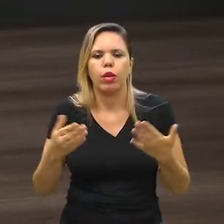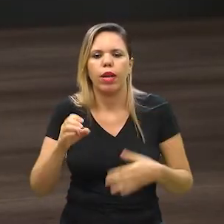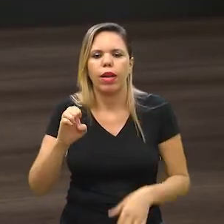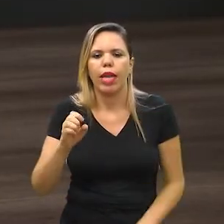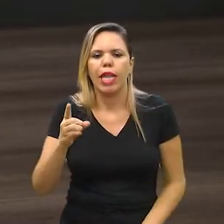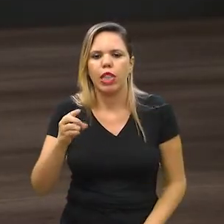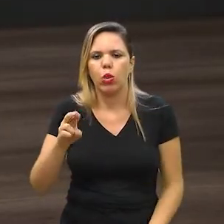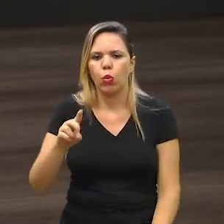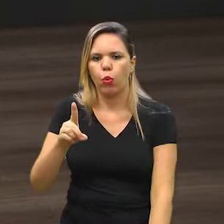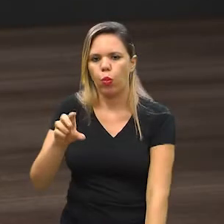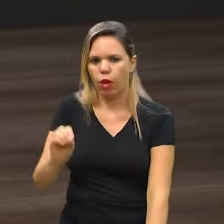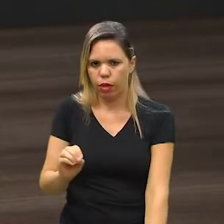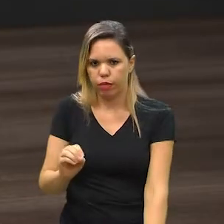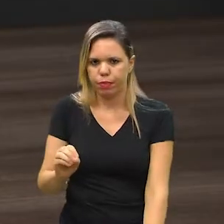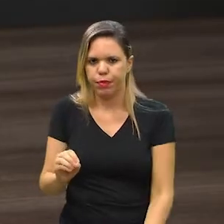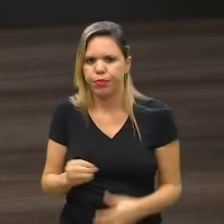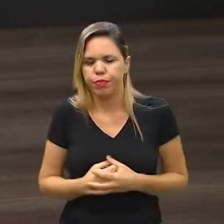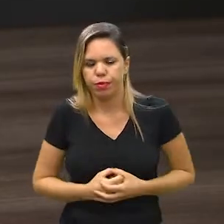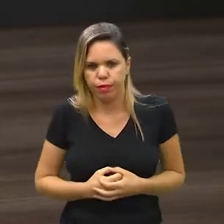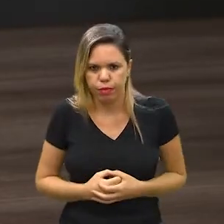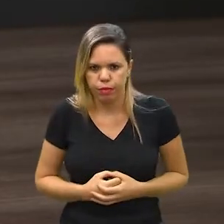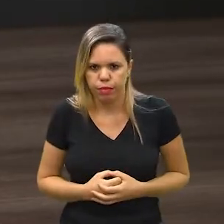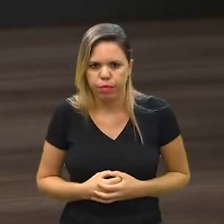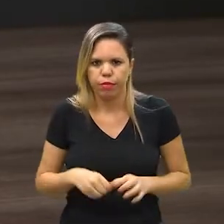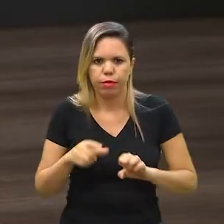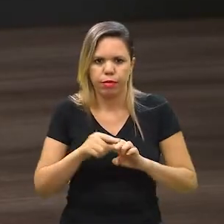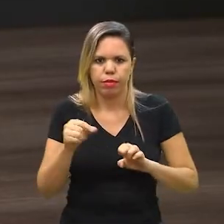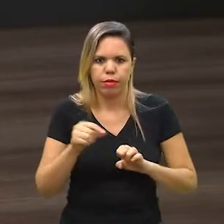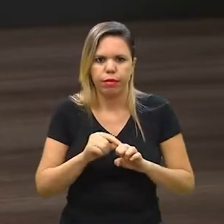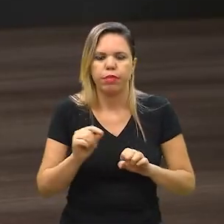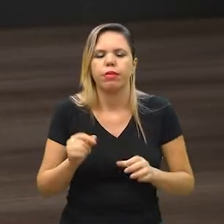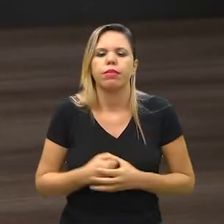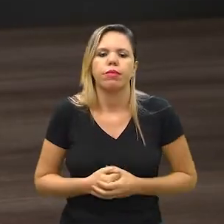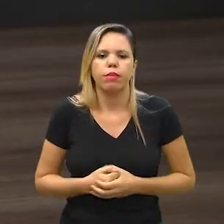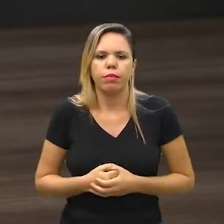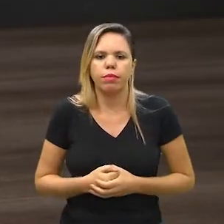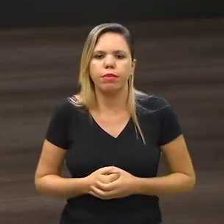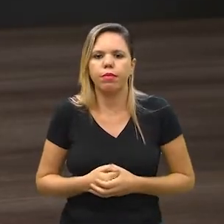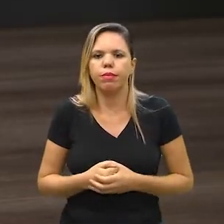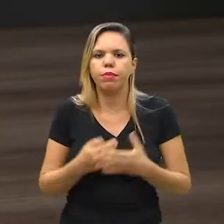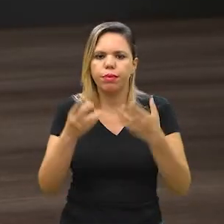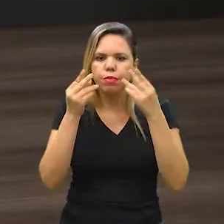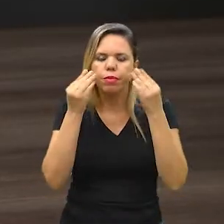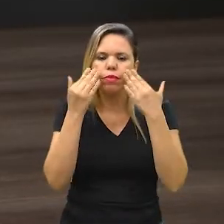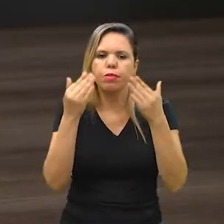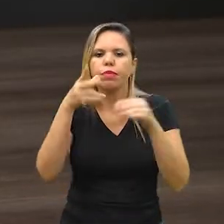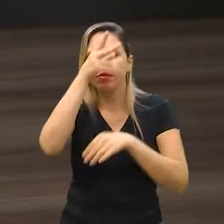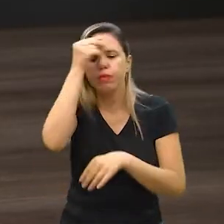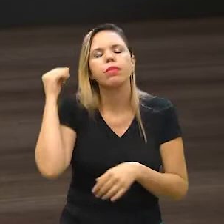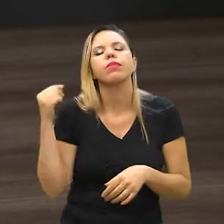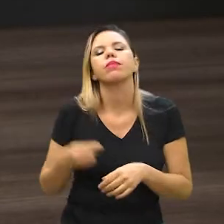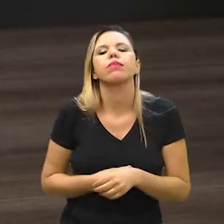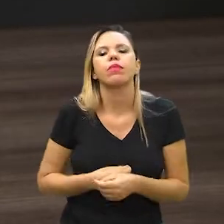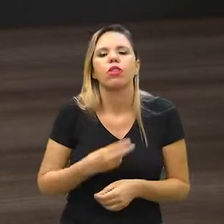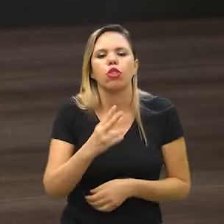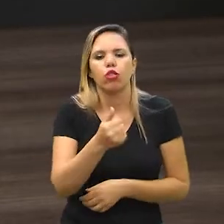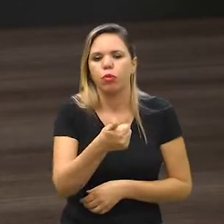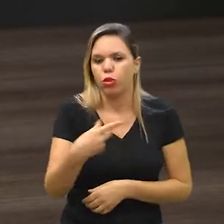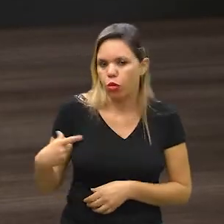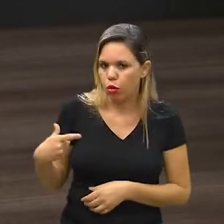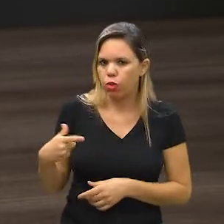Eduardo Bezerra, que é um desses empreendedores publicitário que em